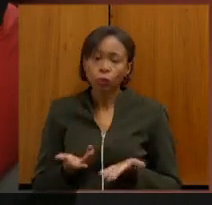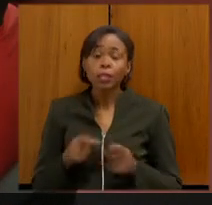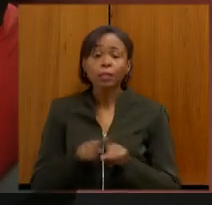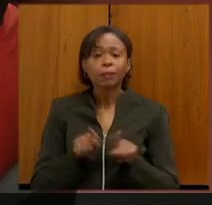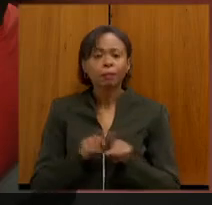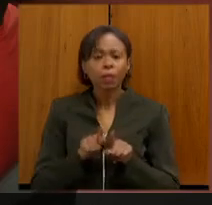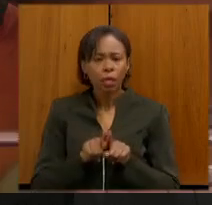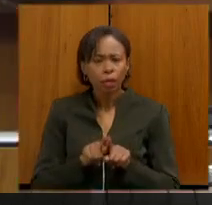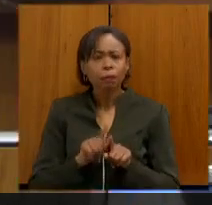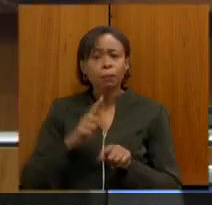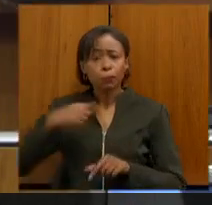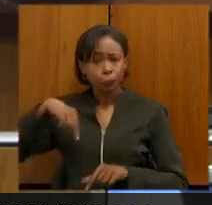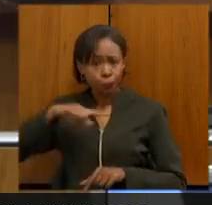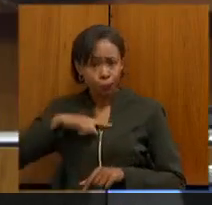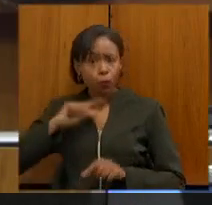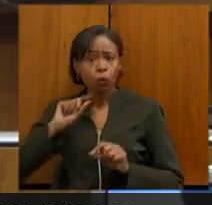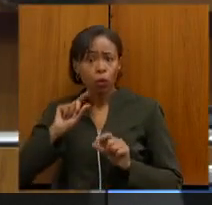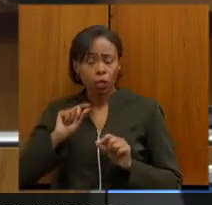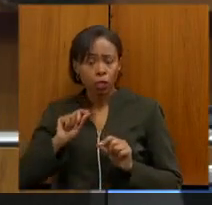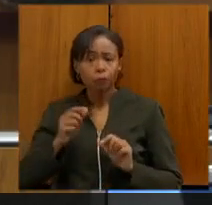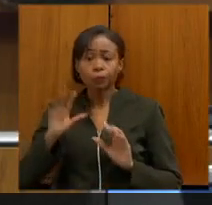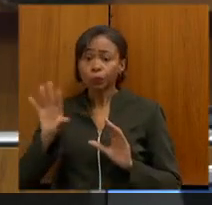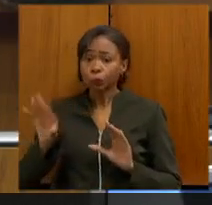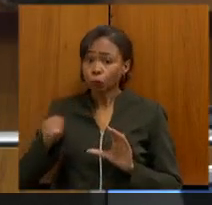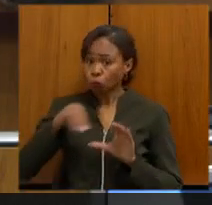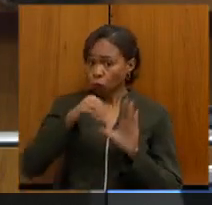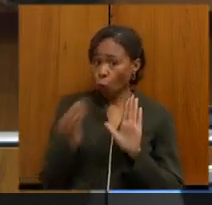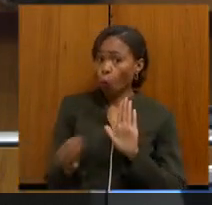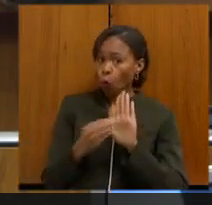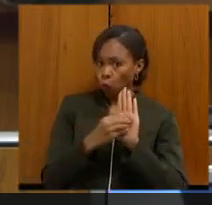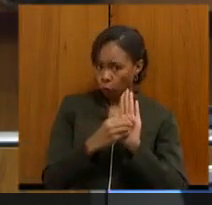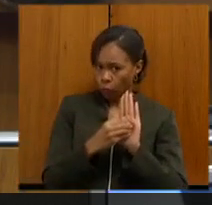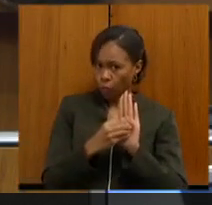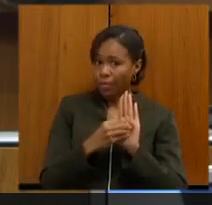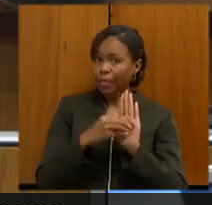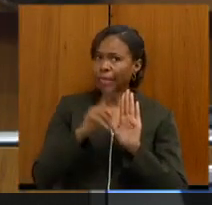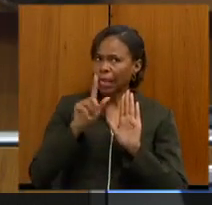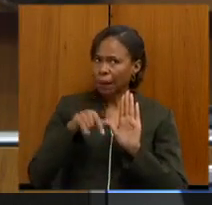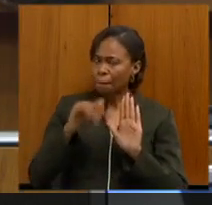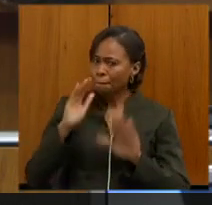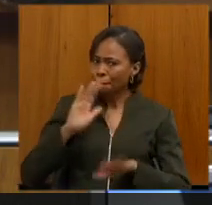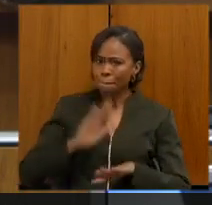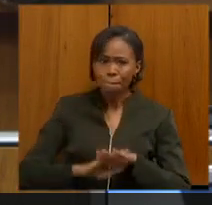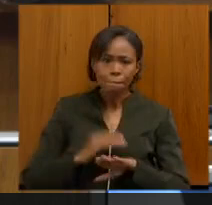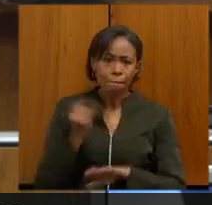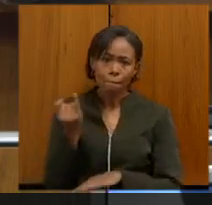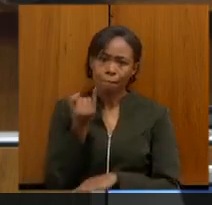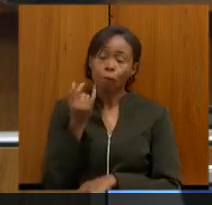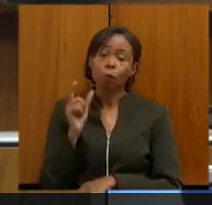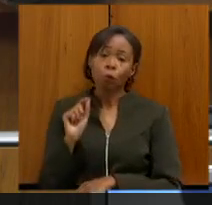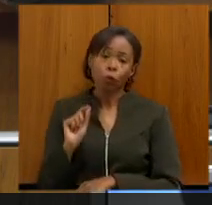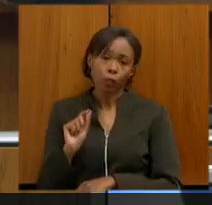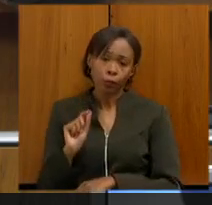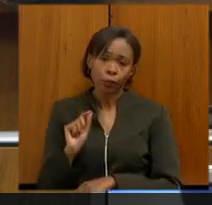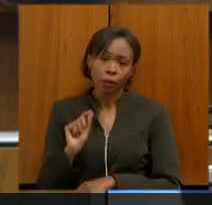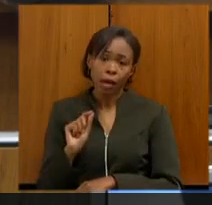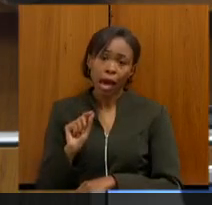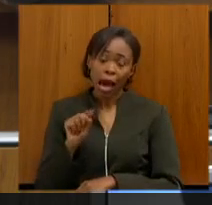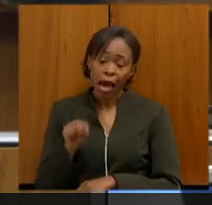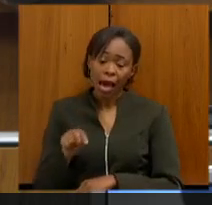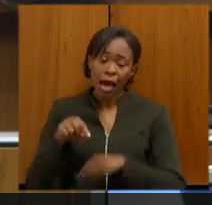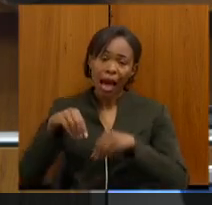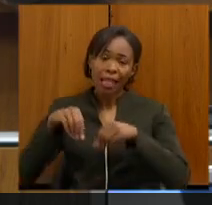incorporamos refrigerante nós colocamos como essencial né o a